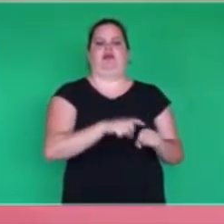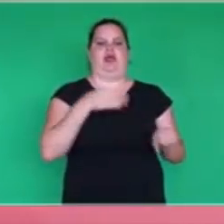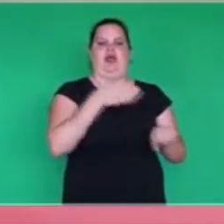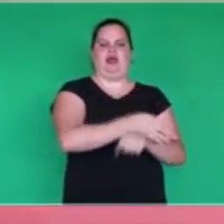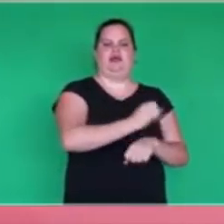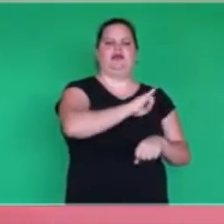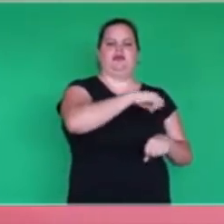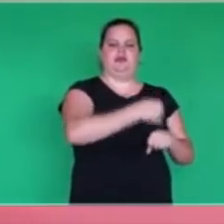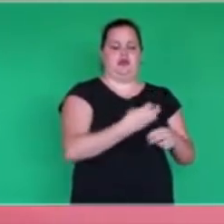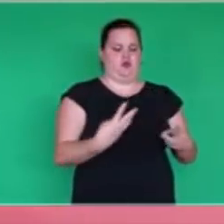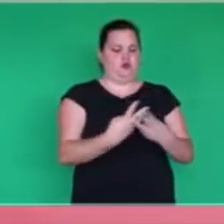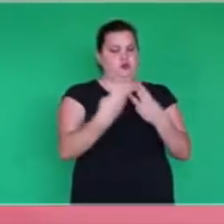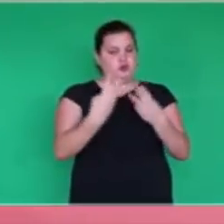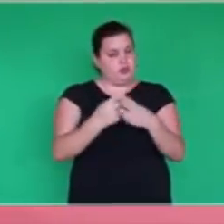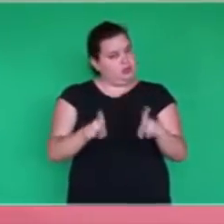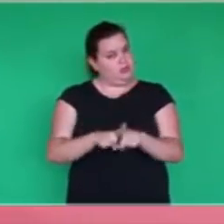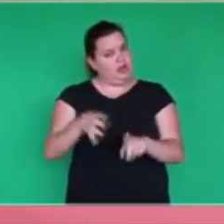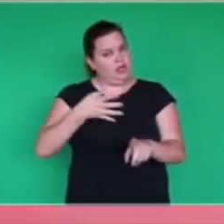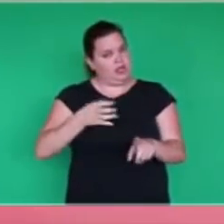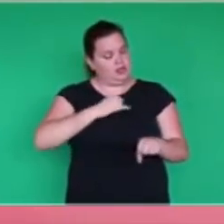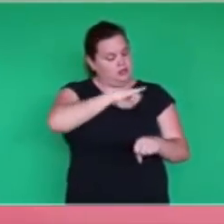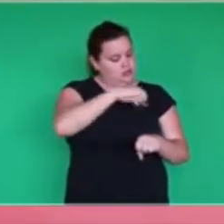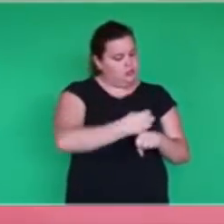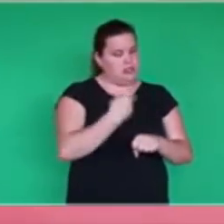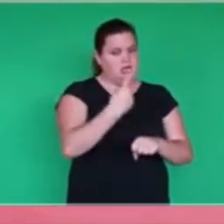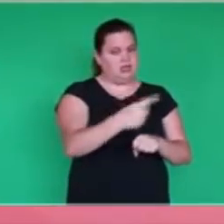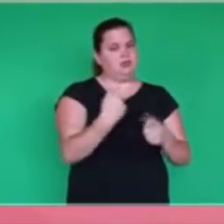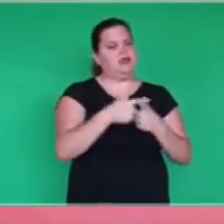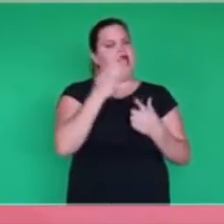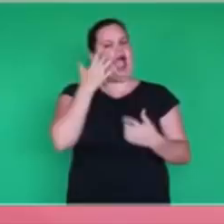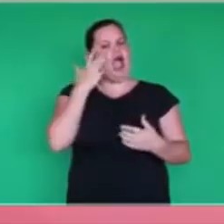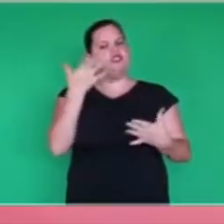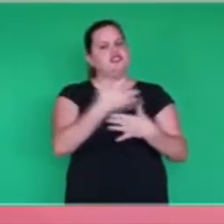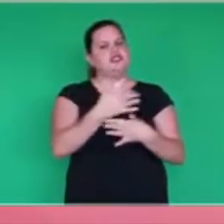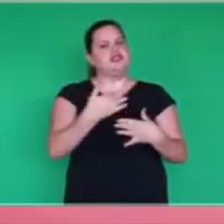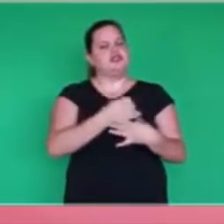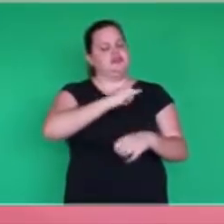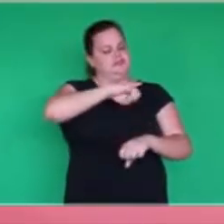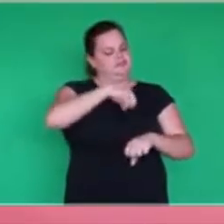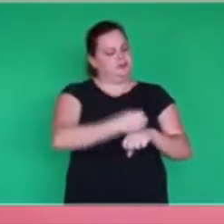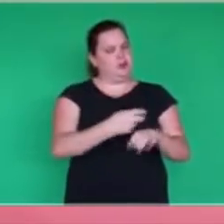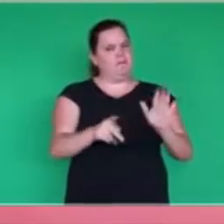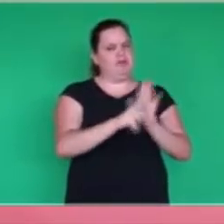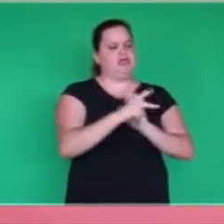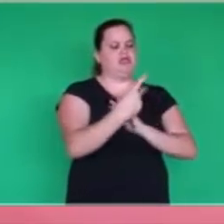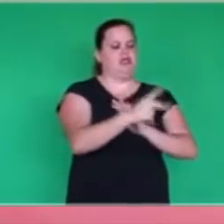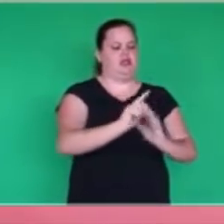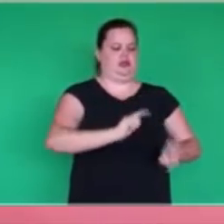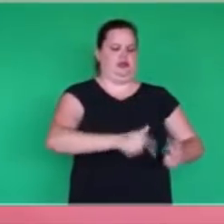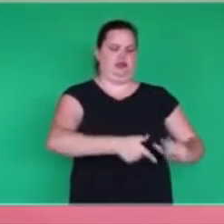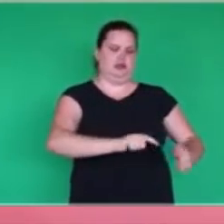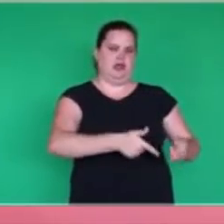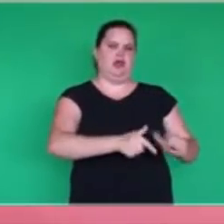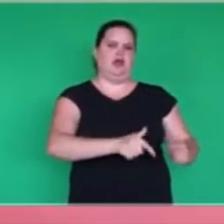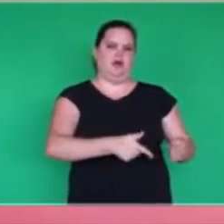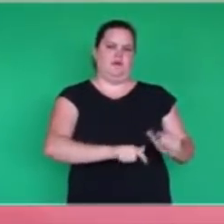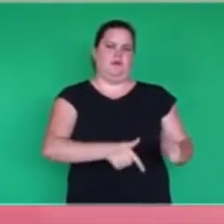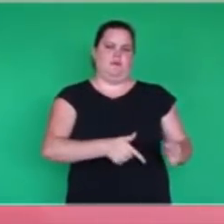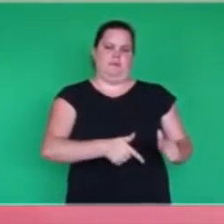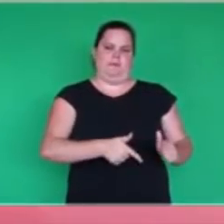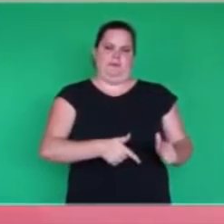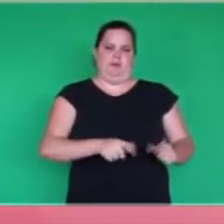porque acham que a cidade pertence aos israelitas. Então,